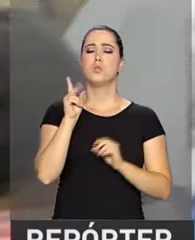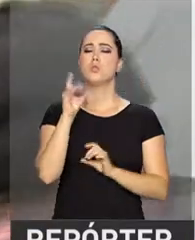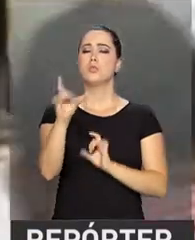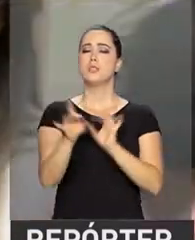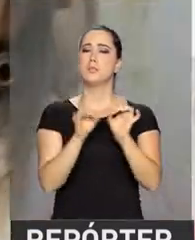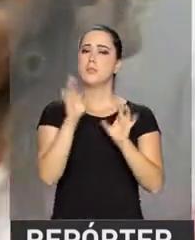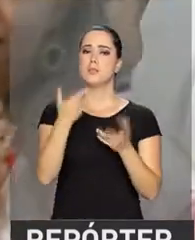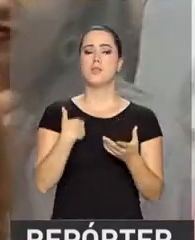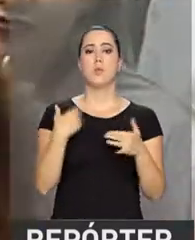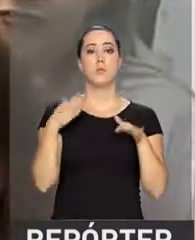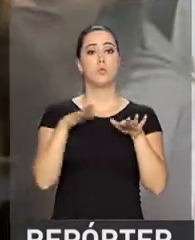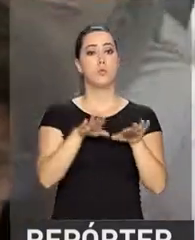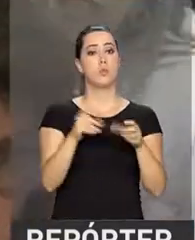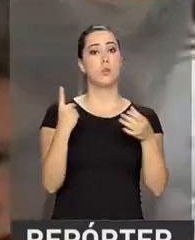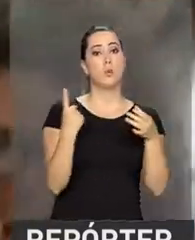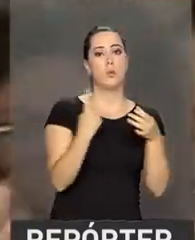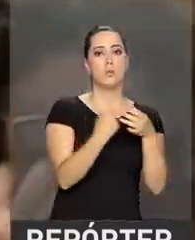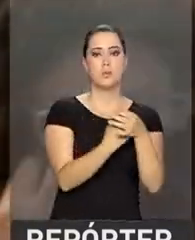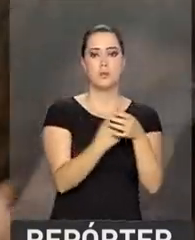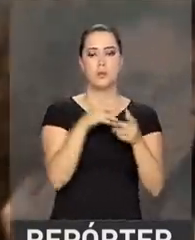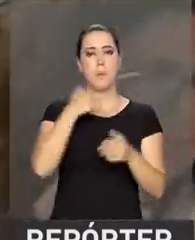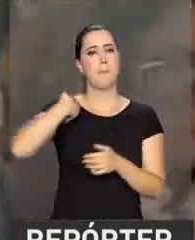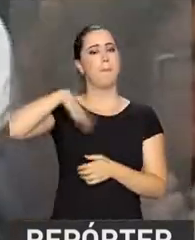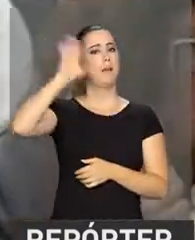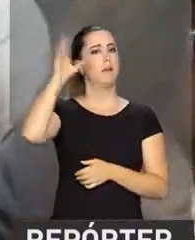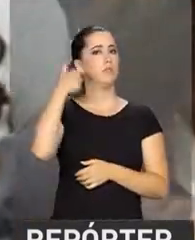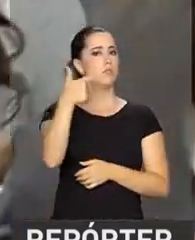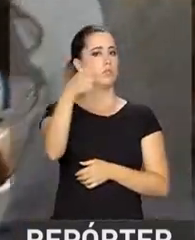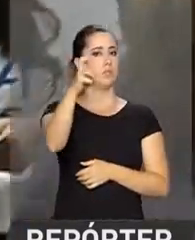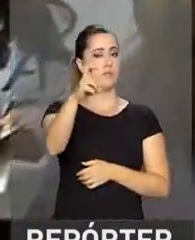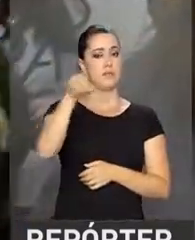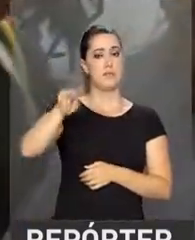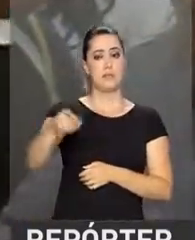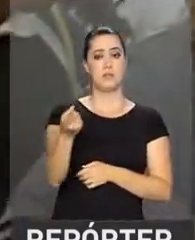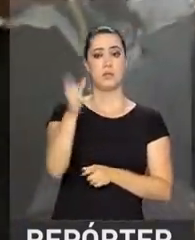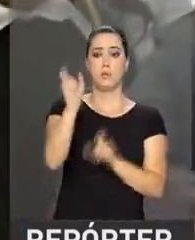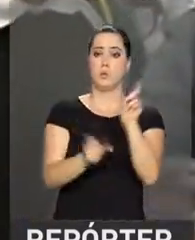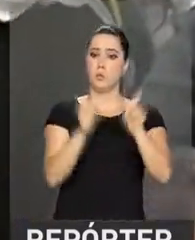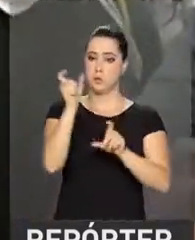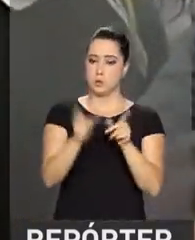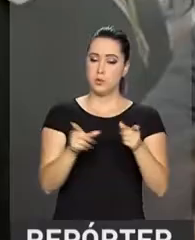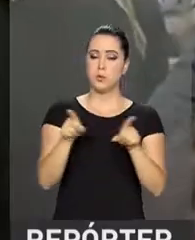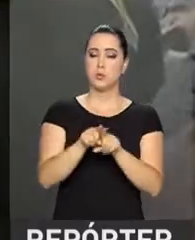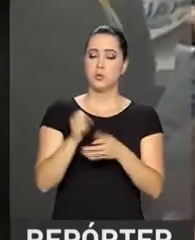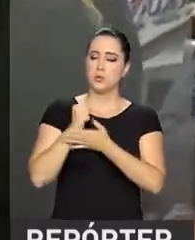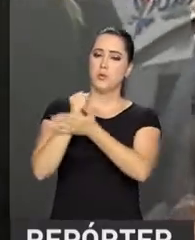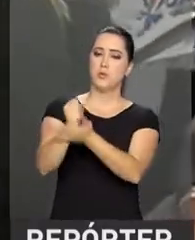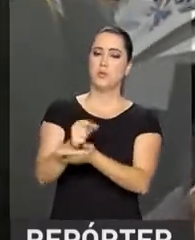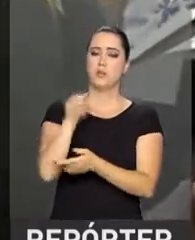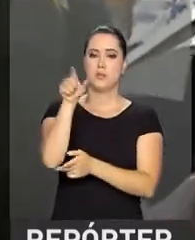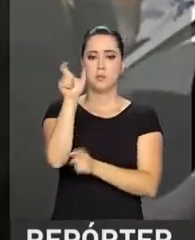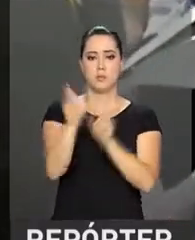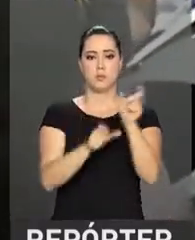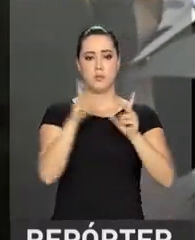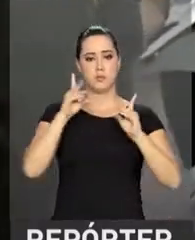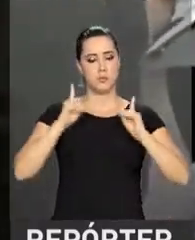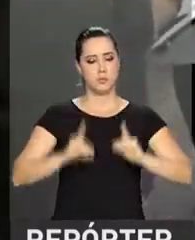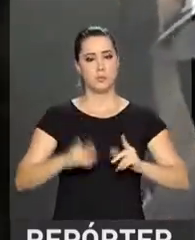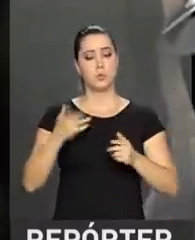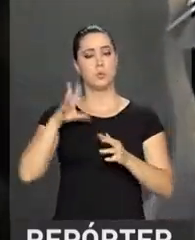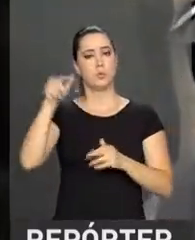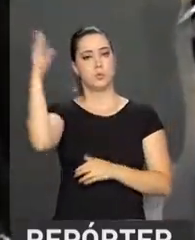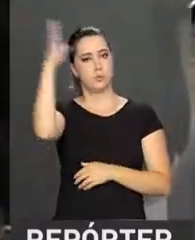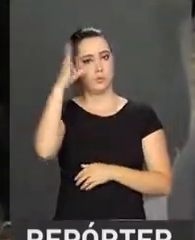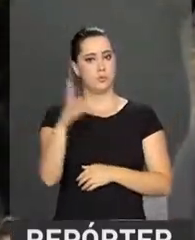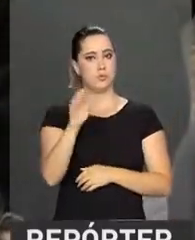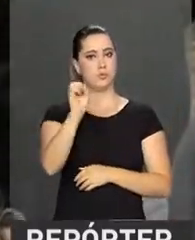Inclusão. Uma pequena parte das mais de 25 mil oportunidades disponíveis para estes trabalhadores em todo o Brasil